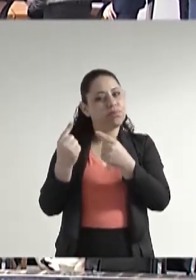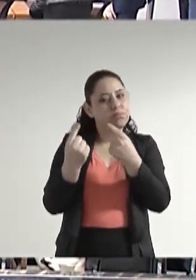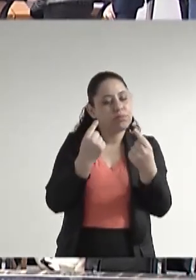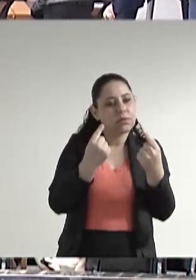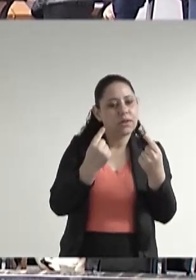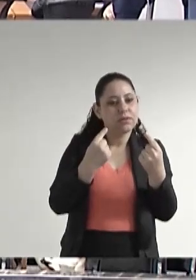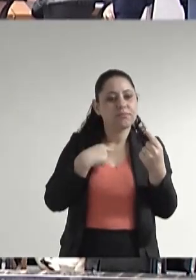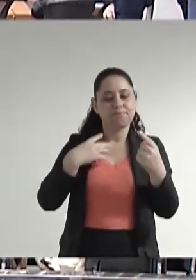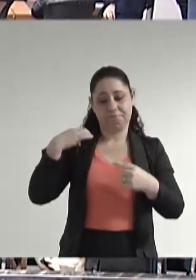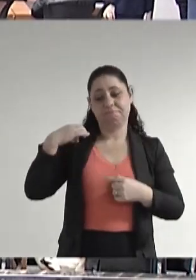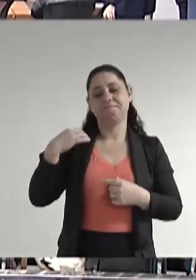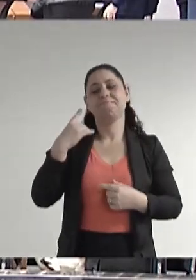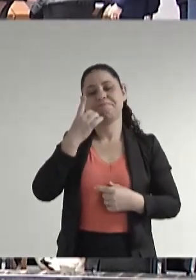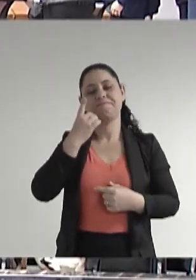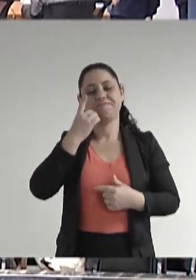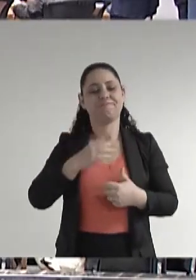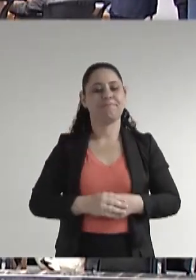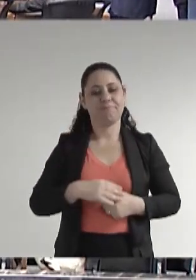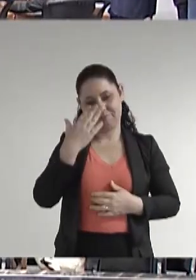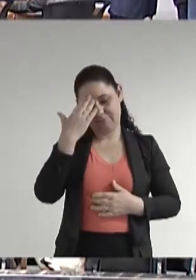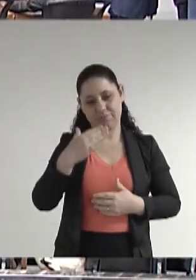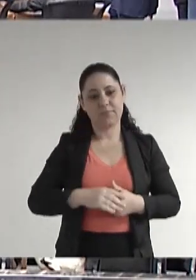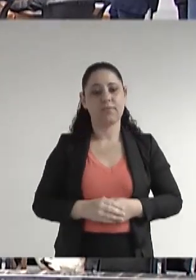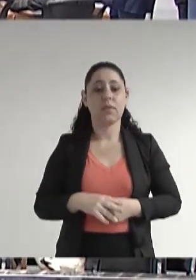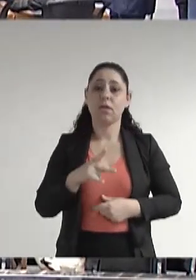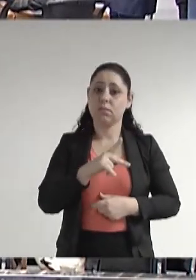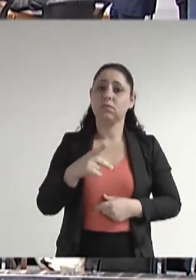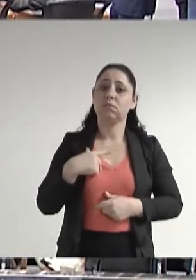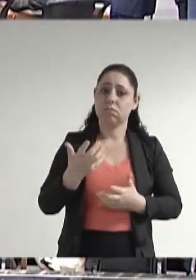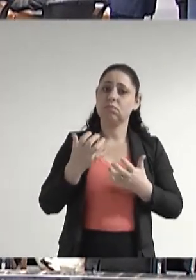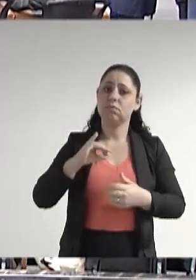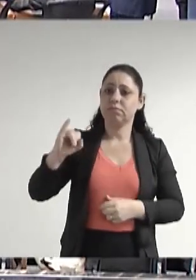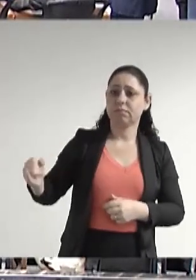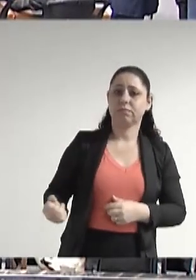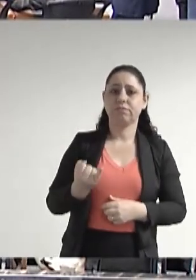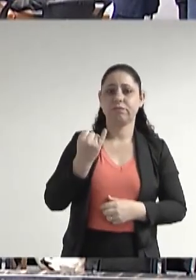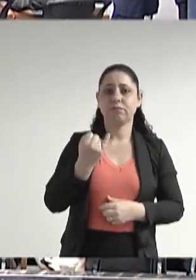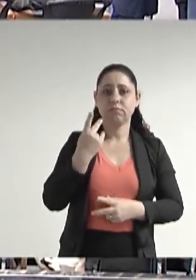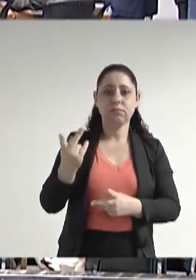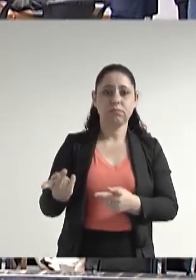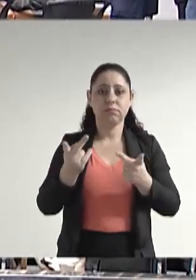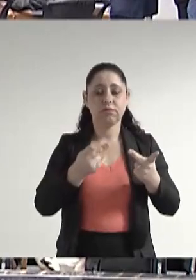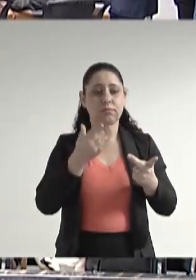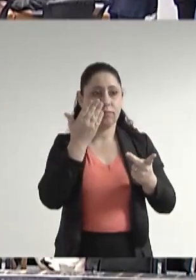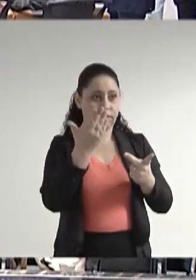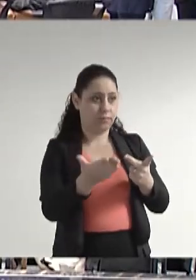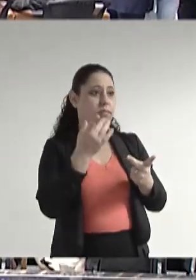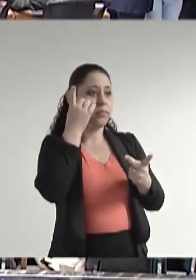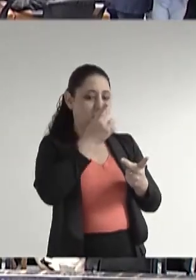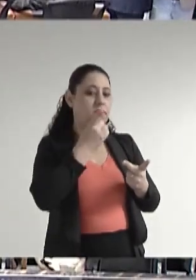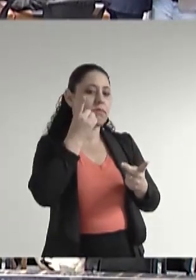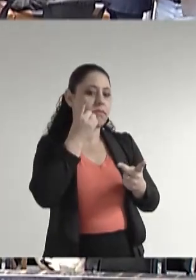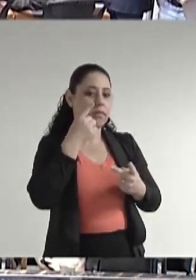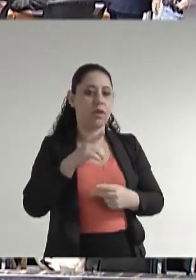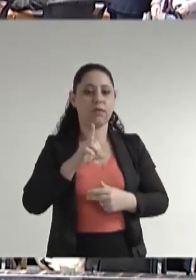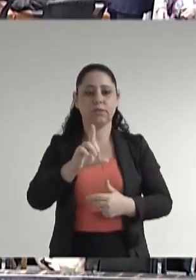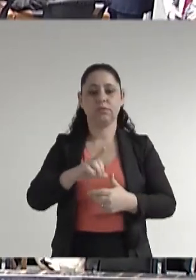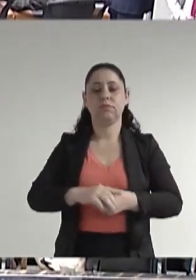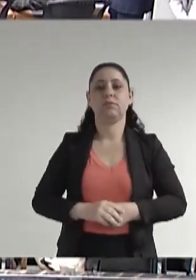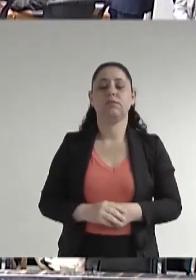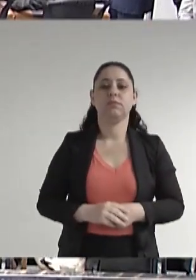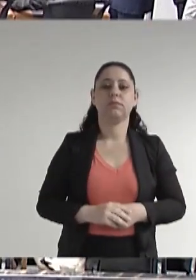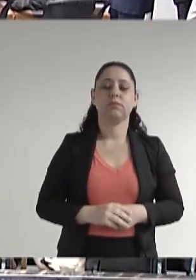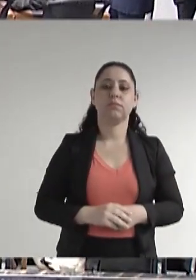à disposição, deputado. Obrigado, senhor presidente. Obrigado. Eu gostaria, aproveitando aí, de convidar o deputado Lucas de